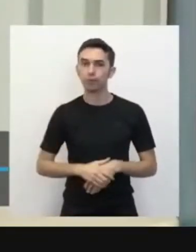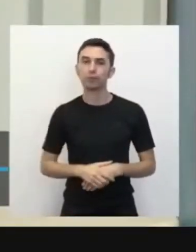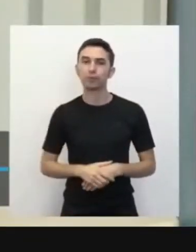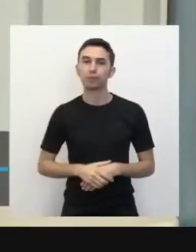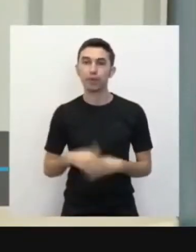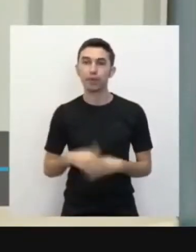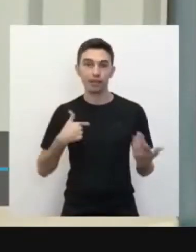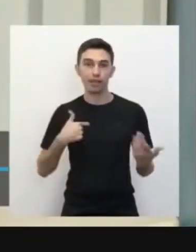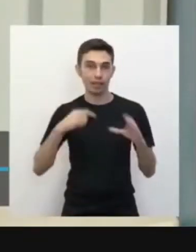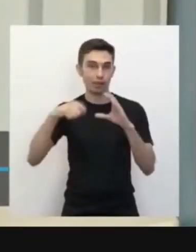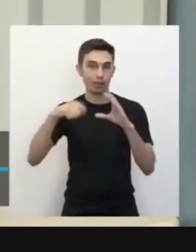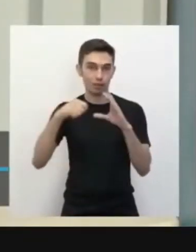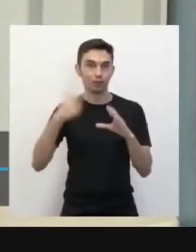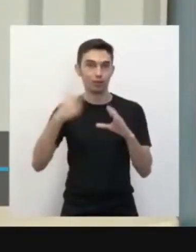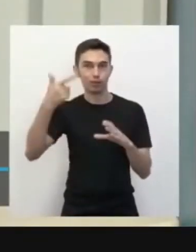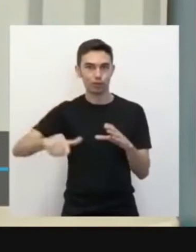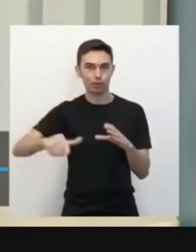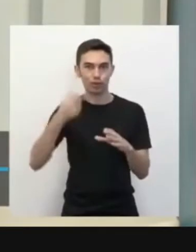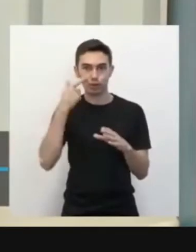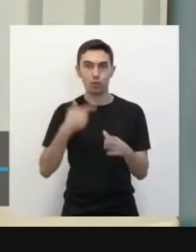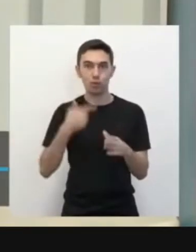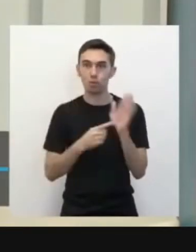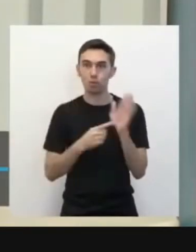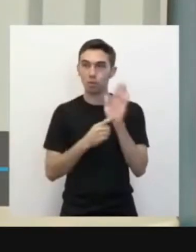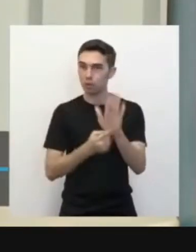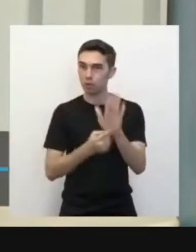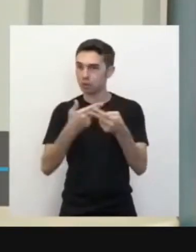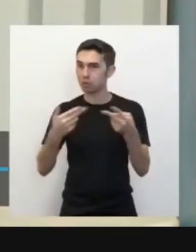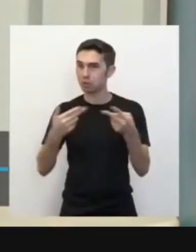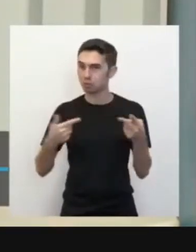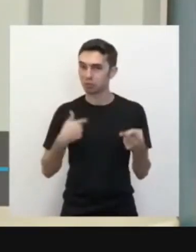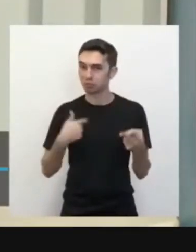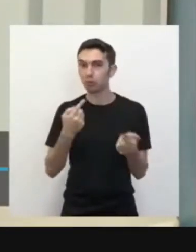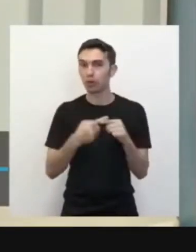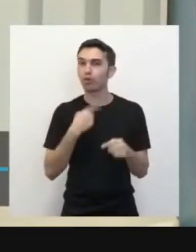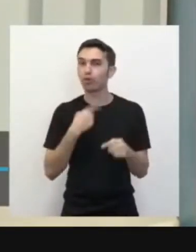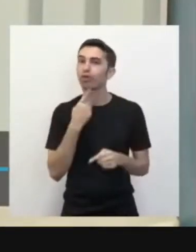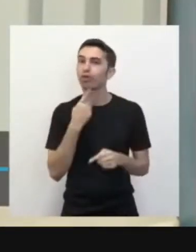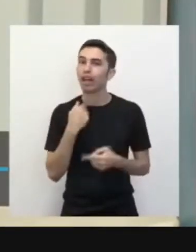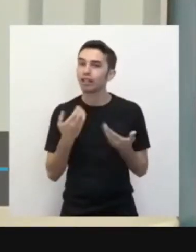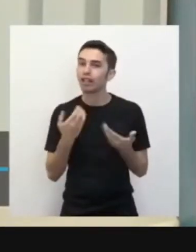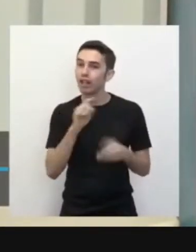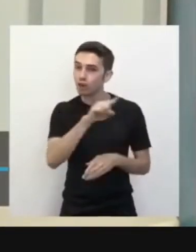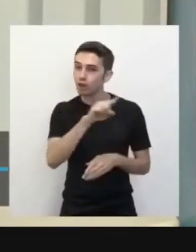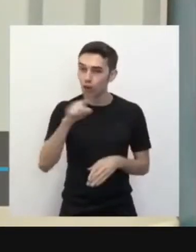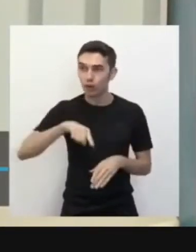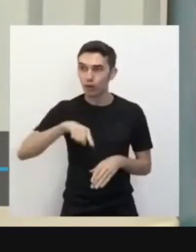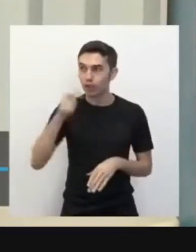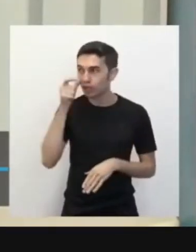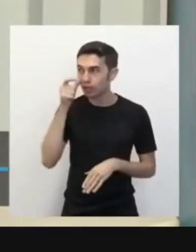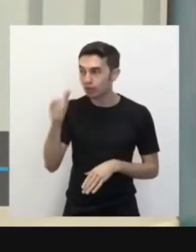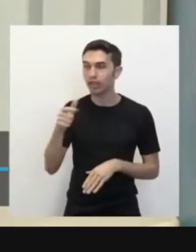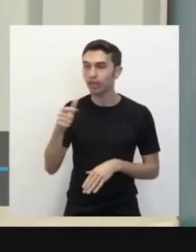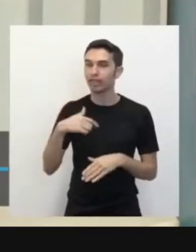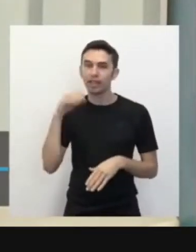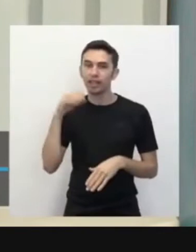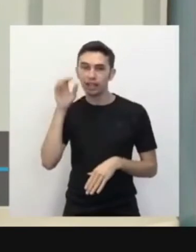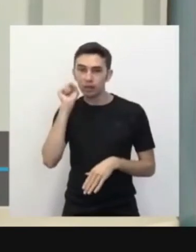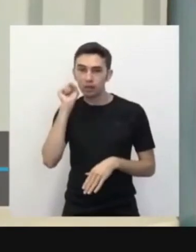de amostras, que hoje eu preferi fazer com que a gente mais escutasse e visse do que a gente falasse. Vamos lá?